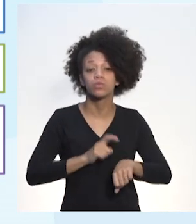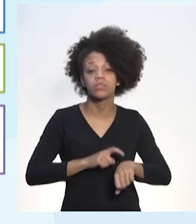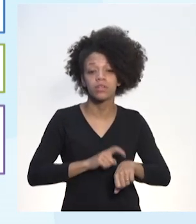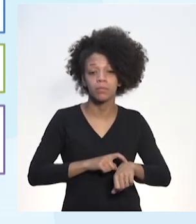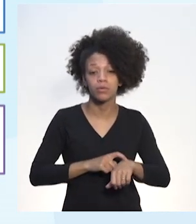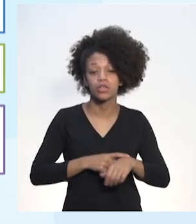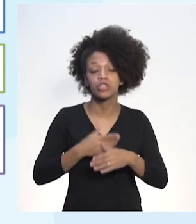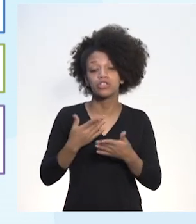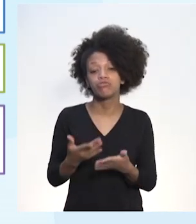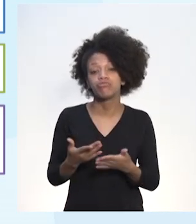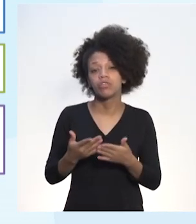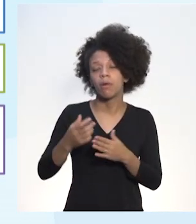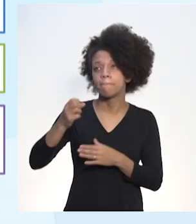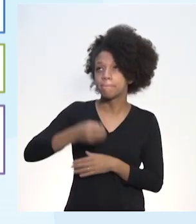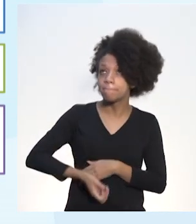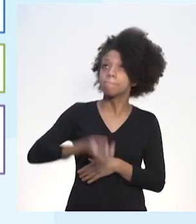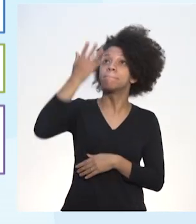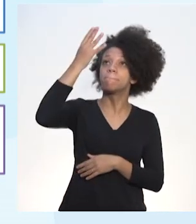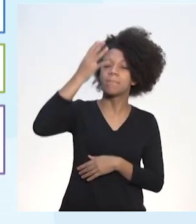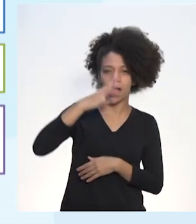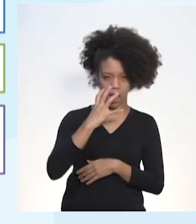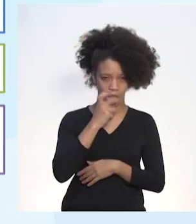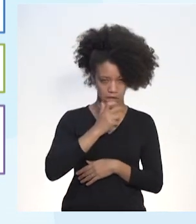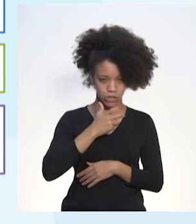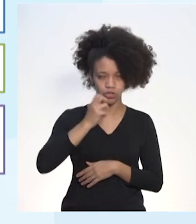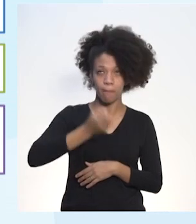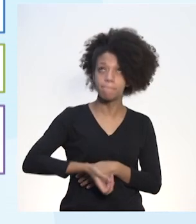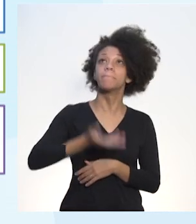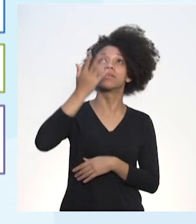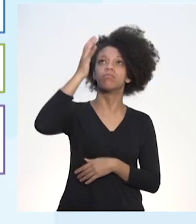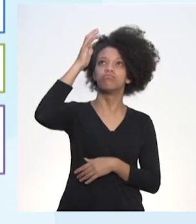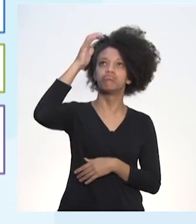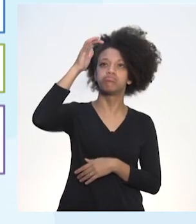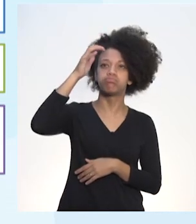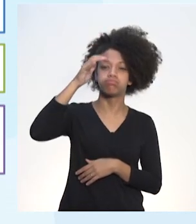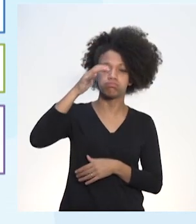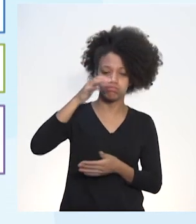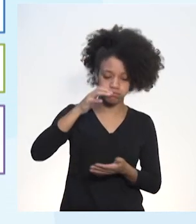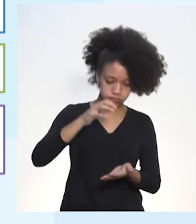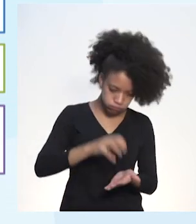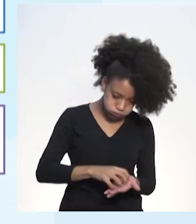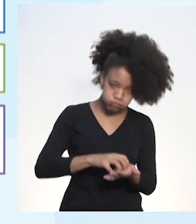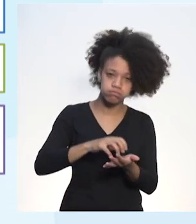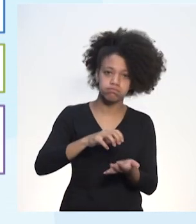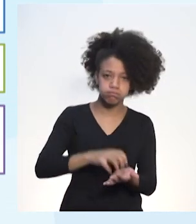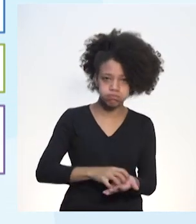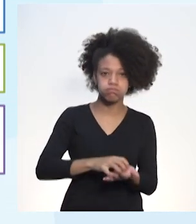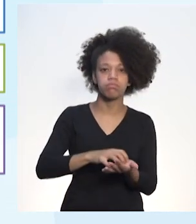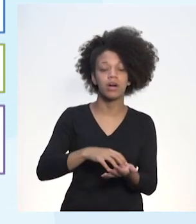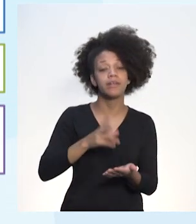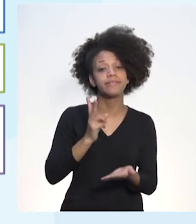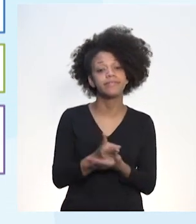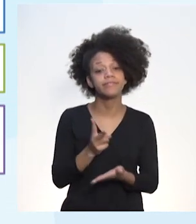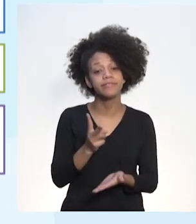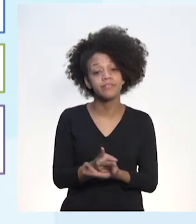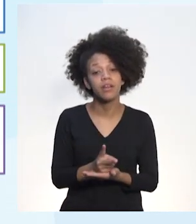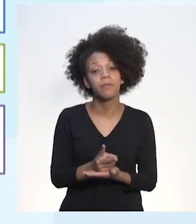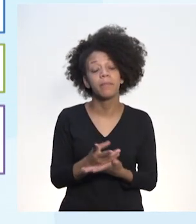de queda será essencialmente o mesmo sempre que o experimento for